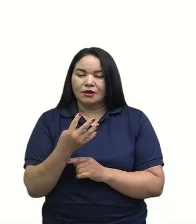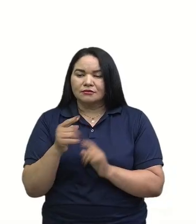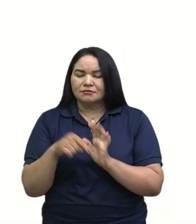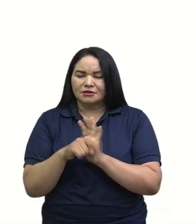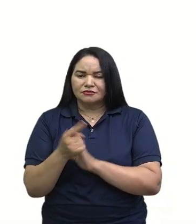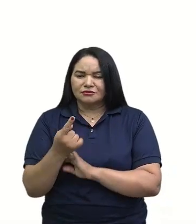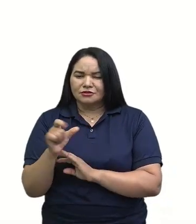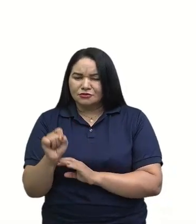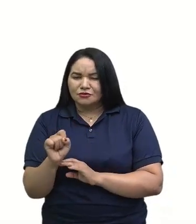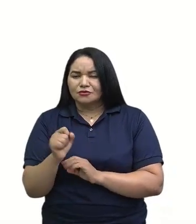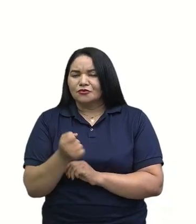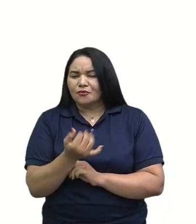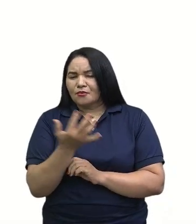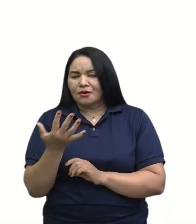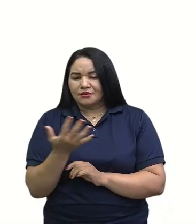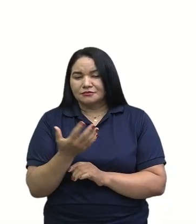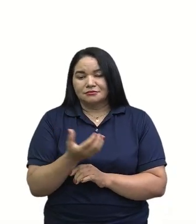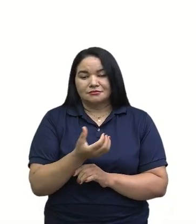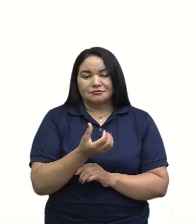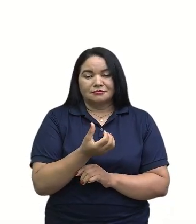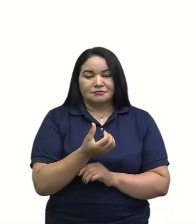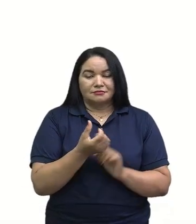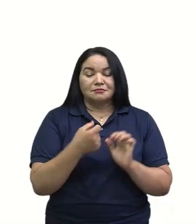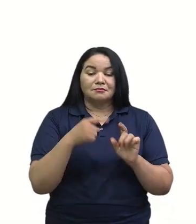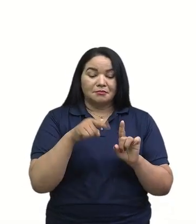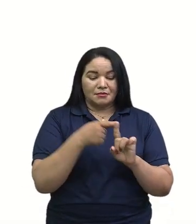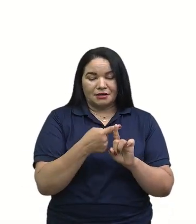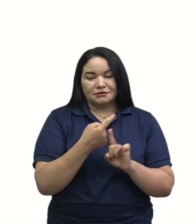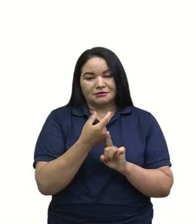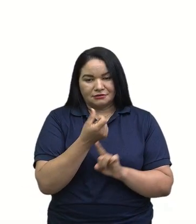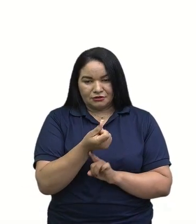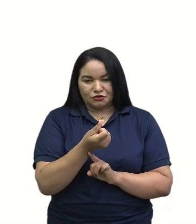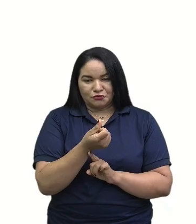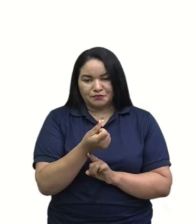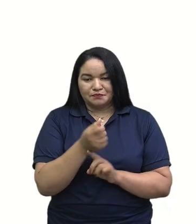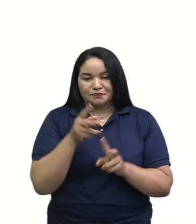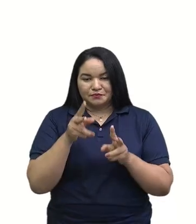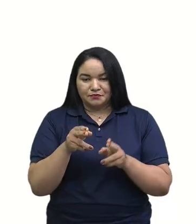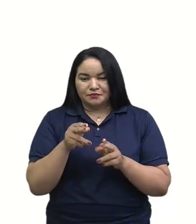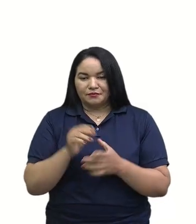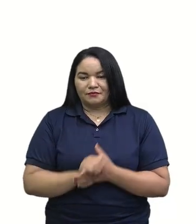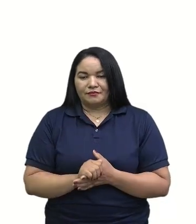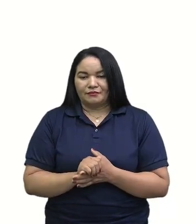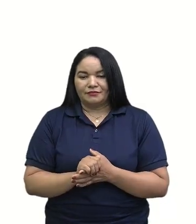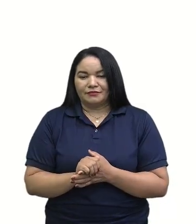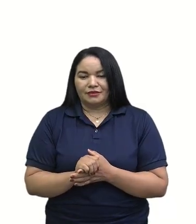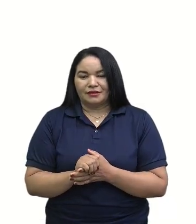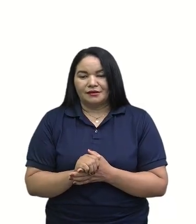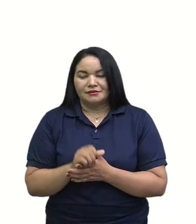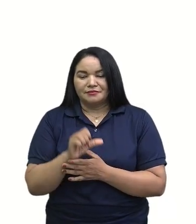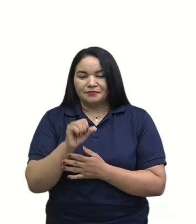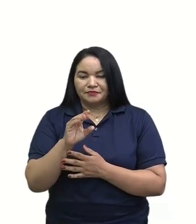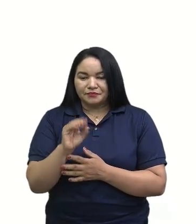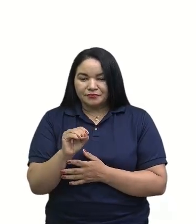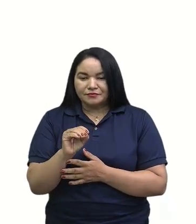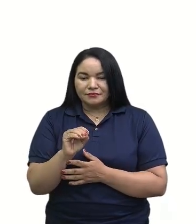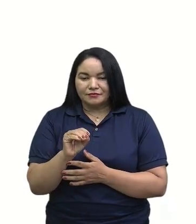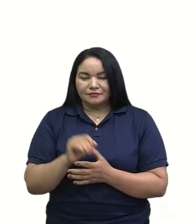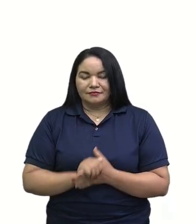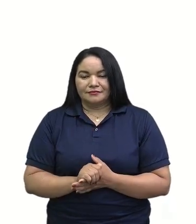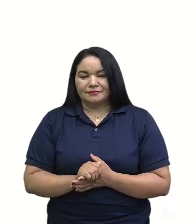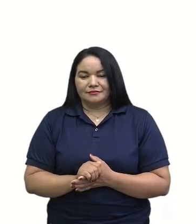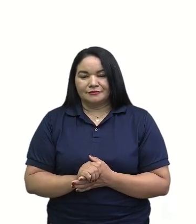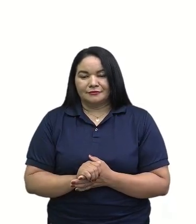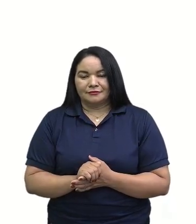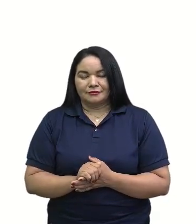ter aí como resposta mais 6. E aí, isso aqui é igual a 90, que nós já sabíamos.